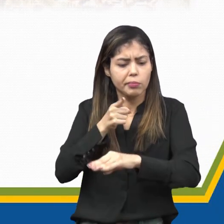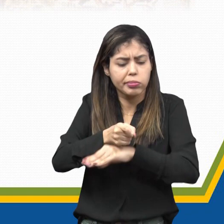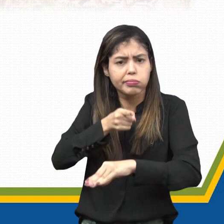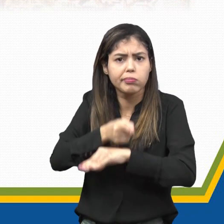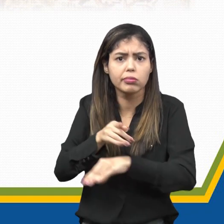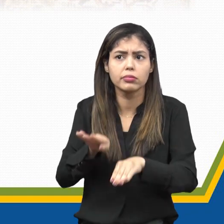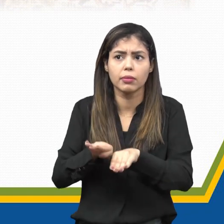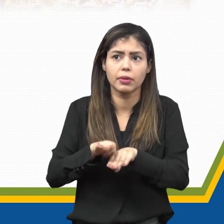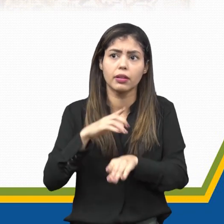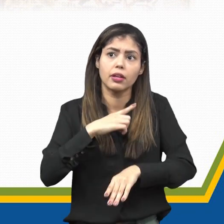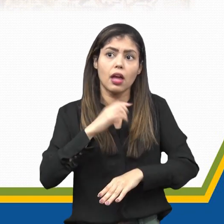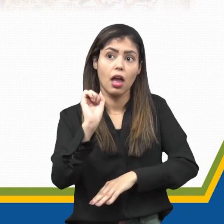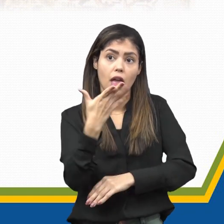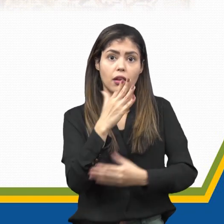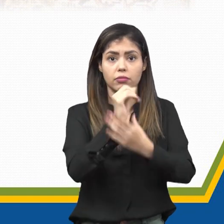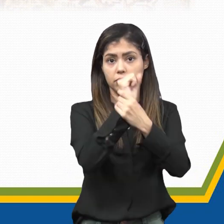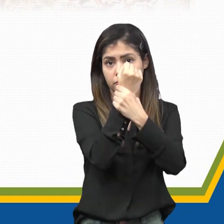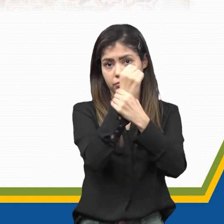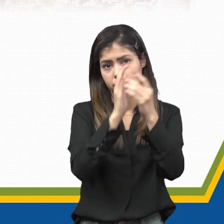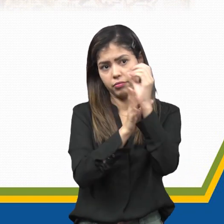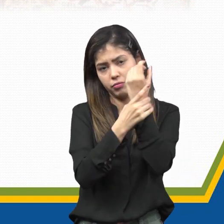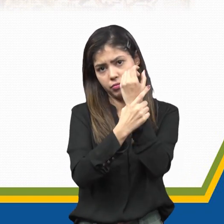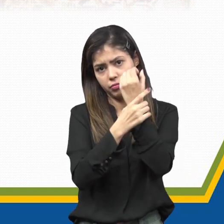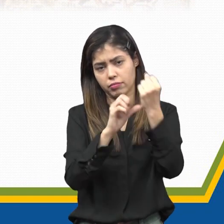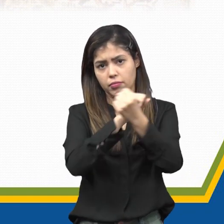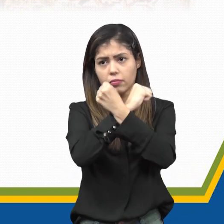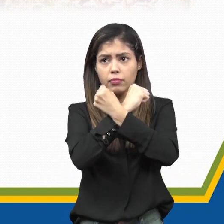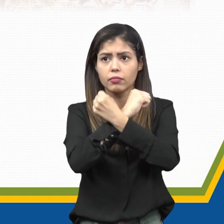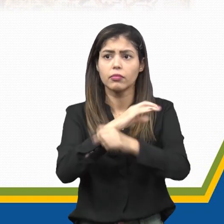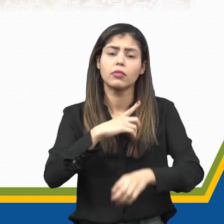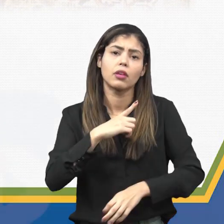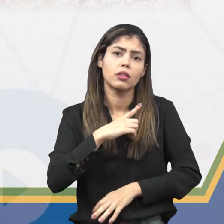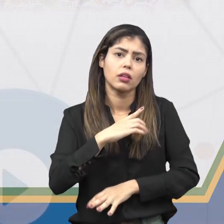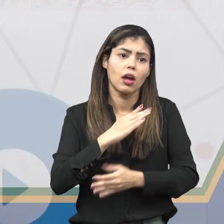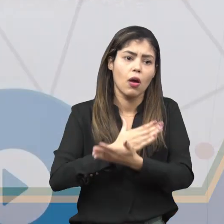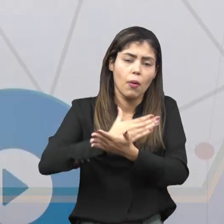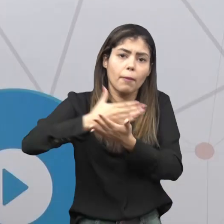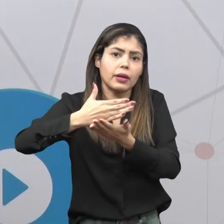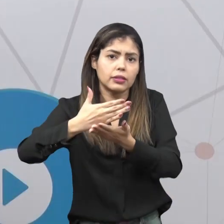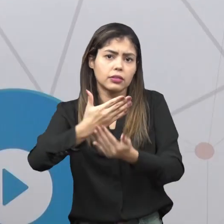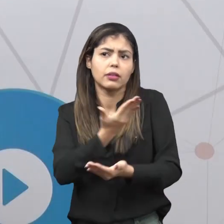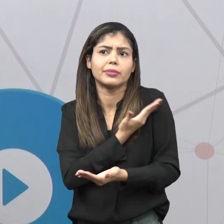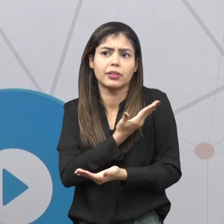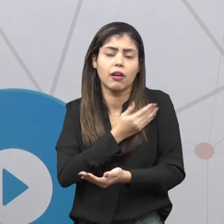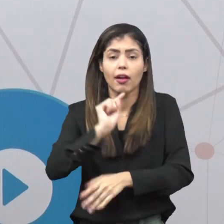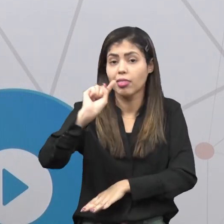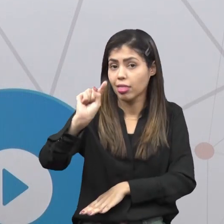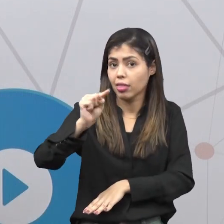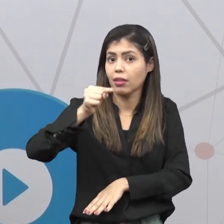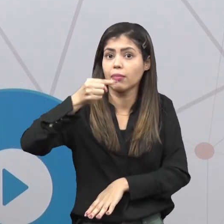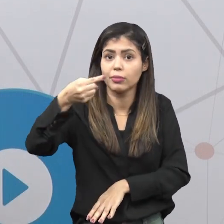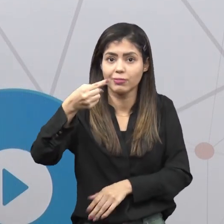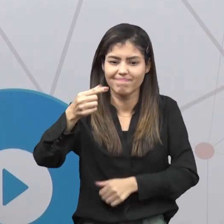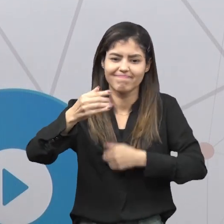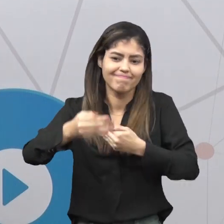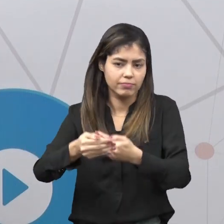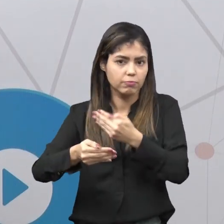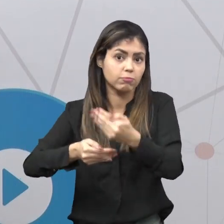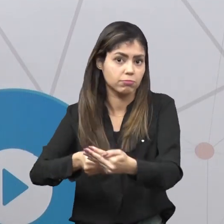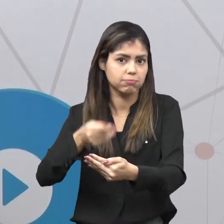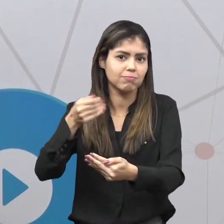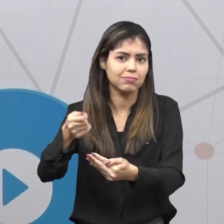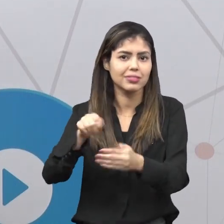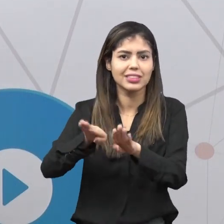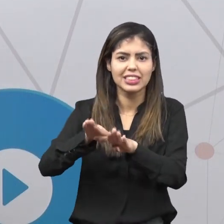e a escravização. A prática do escambo, inicialmente, ela começa bem amigável, mas aí depois ela já vai ficando um pouco mais